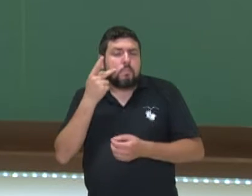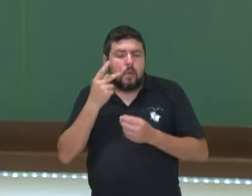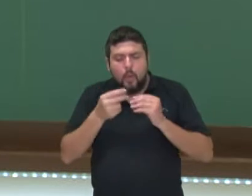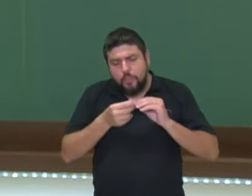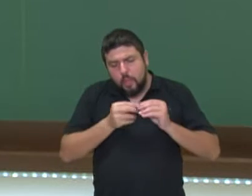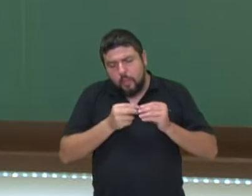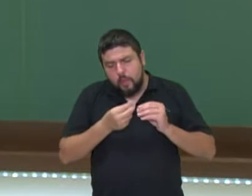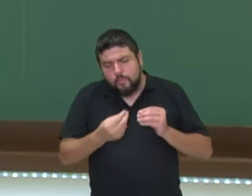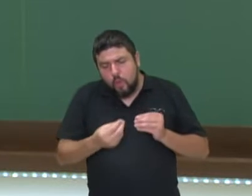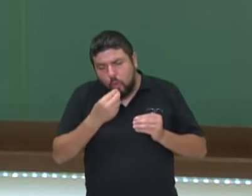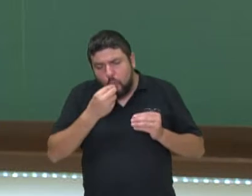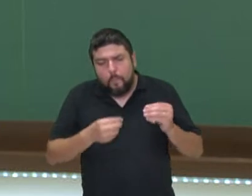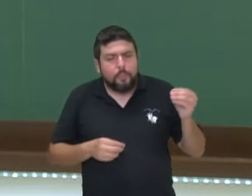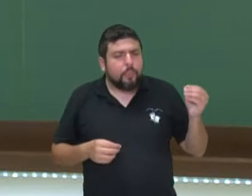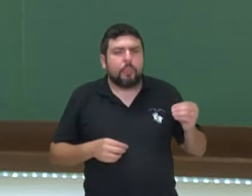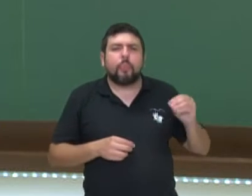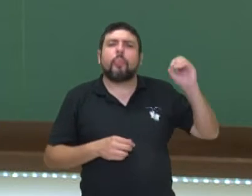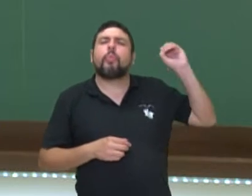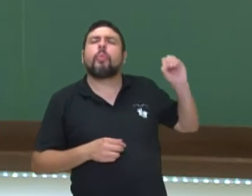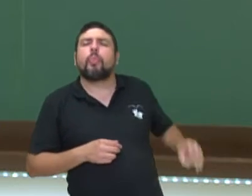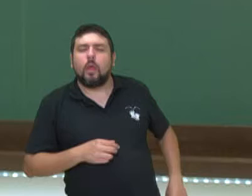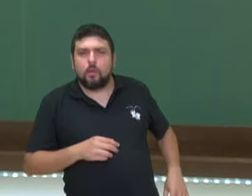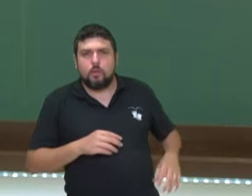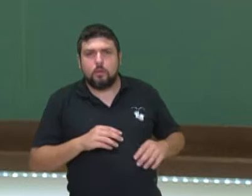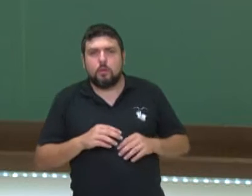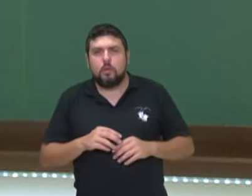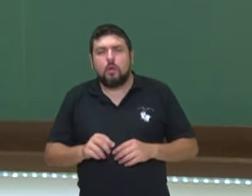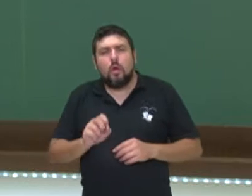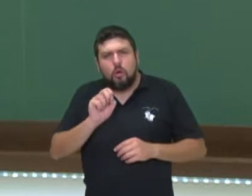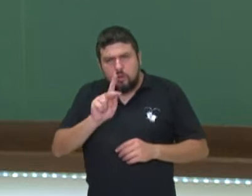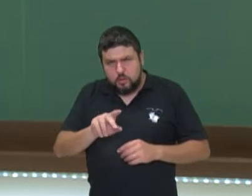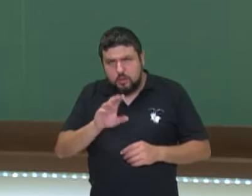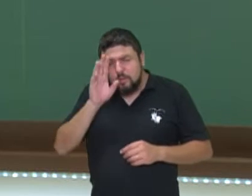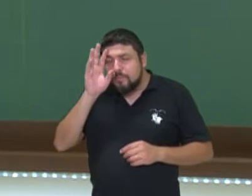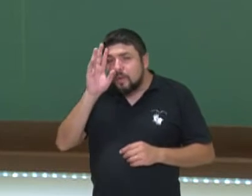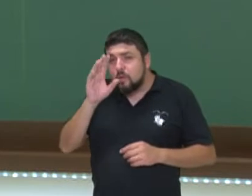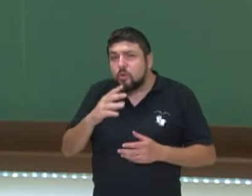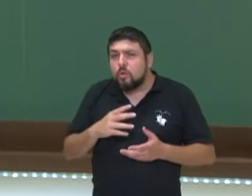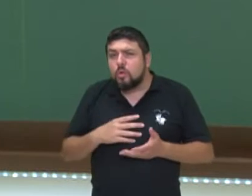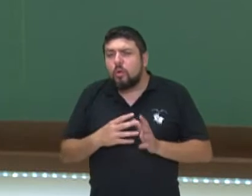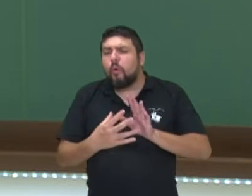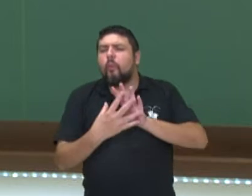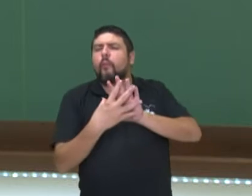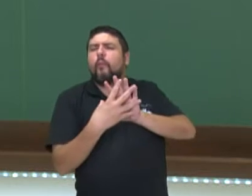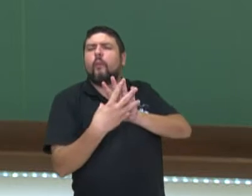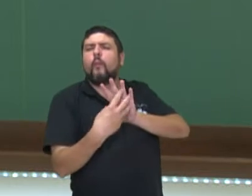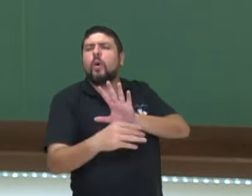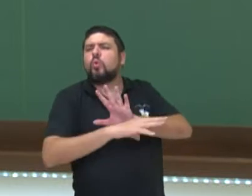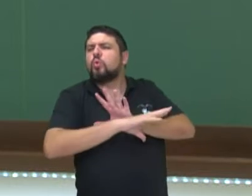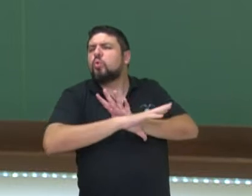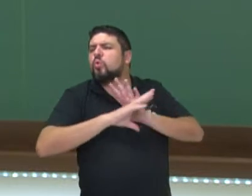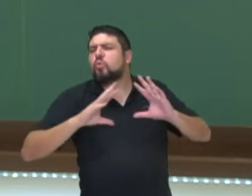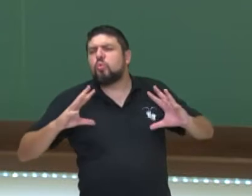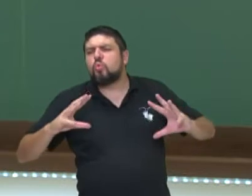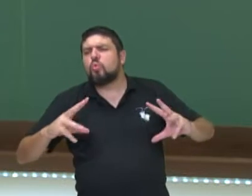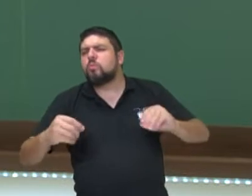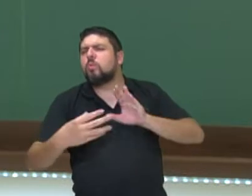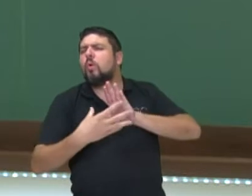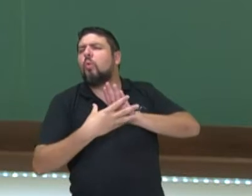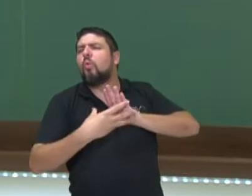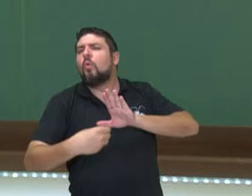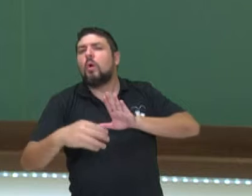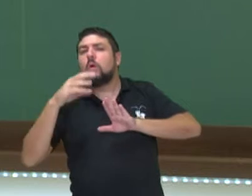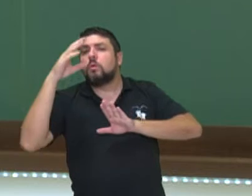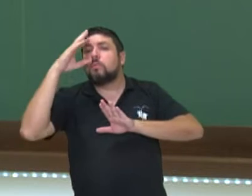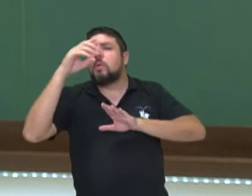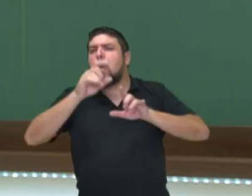chão. Antes, eu preciso pensar. E se todo mundo jogasse o papelzinho da bala no chão, se isso fosse uma lei, como é